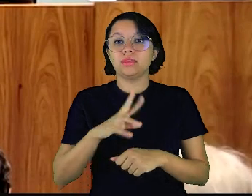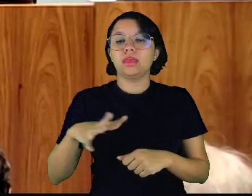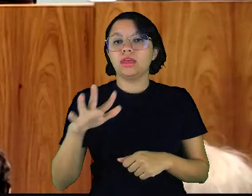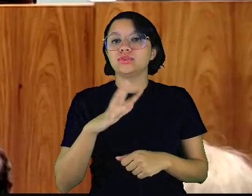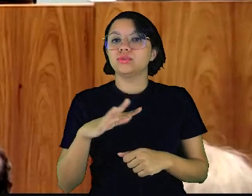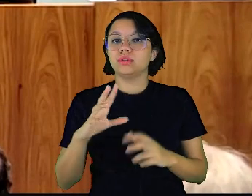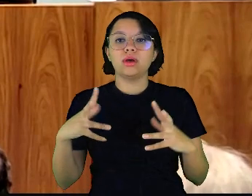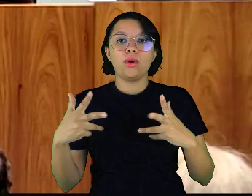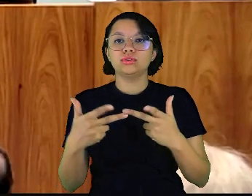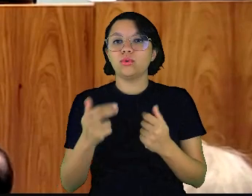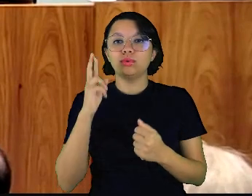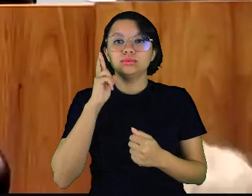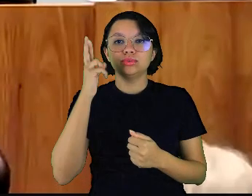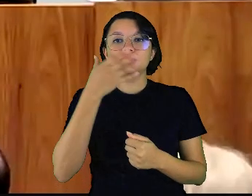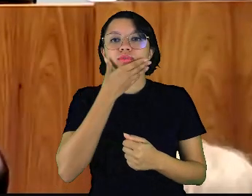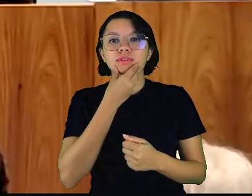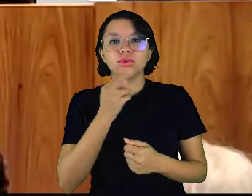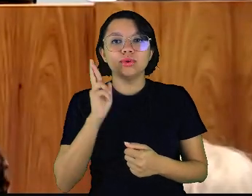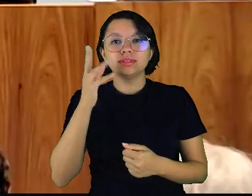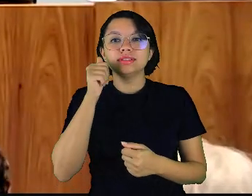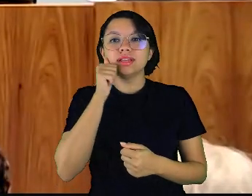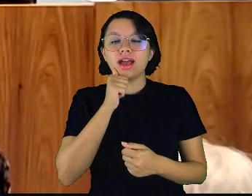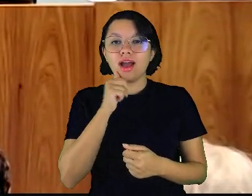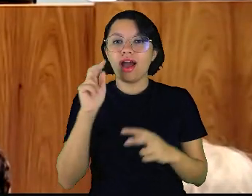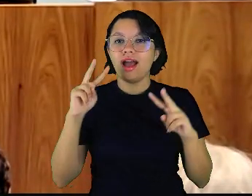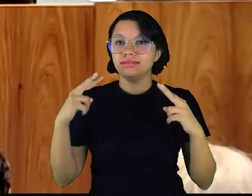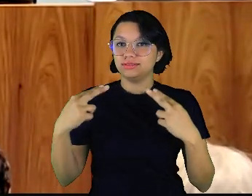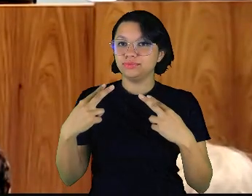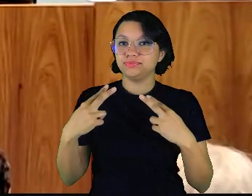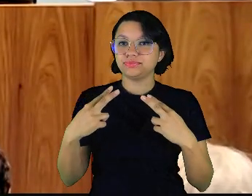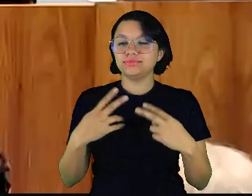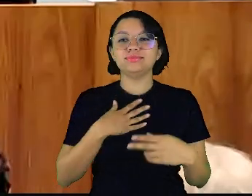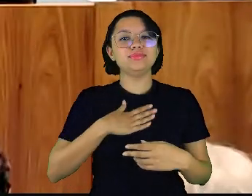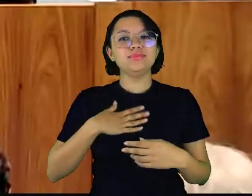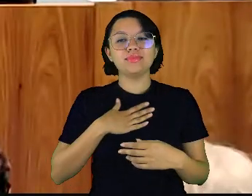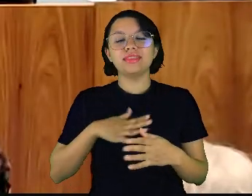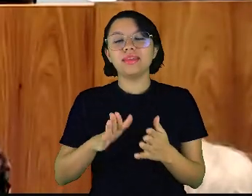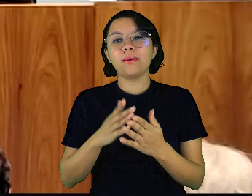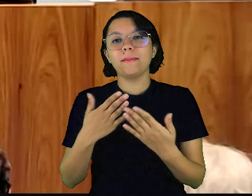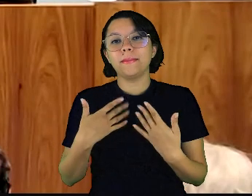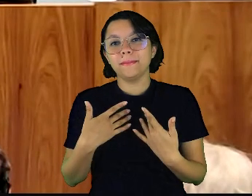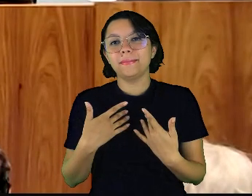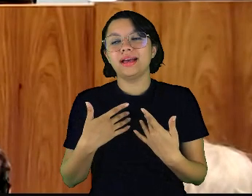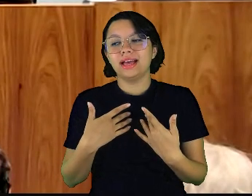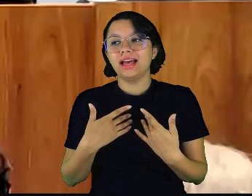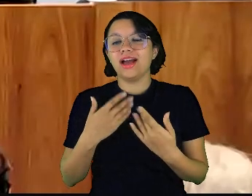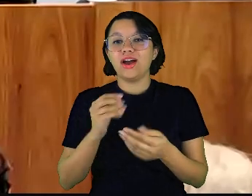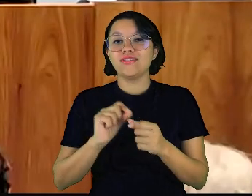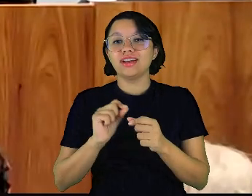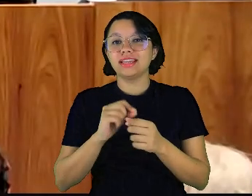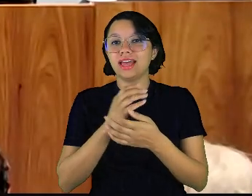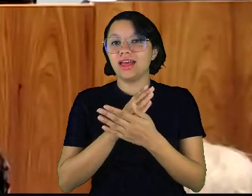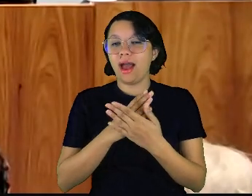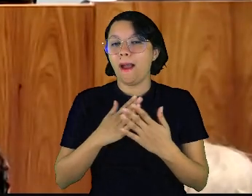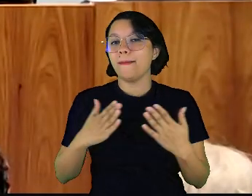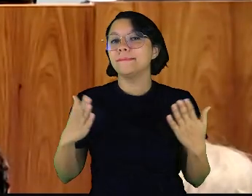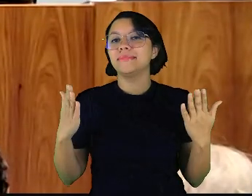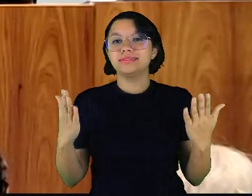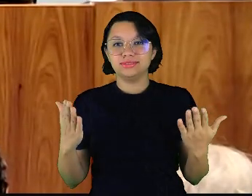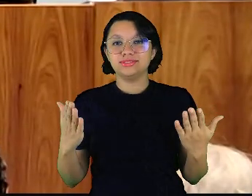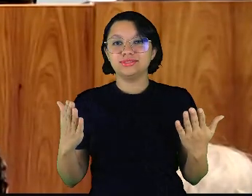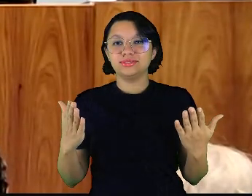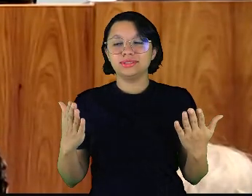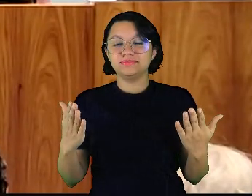e senhoras que nos veem, e é uma alegria para mim estar aqui hoje, fazendo uma abertura